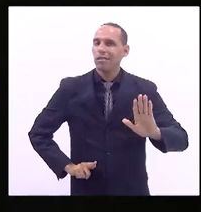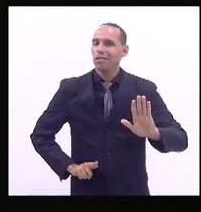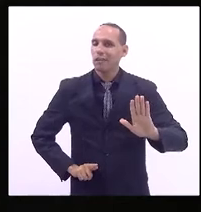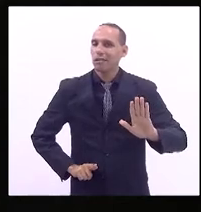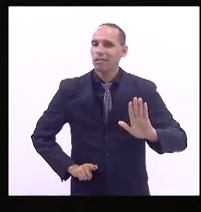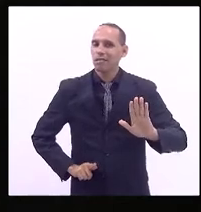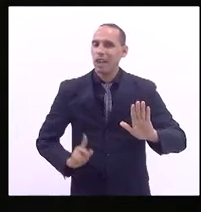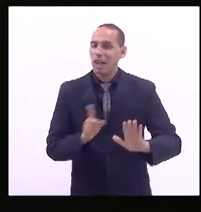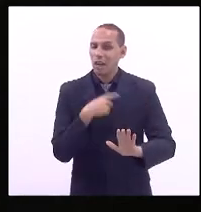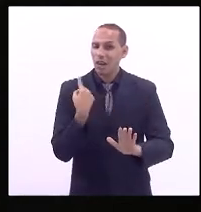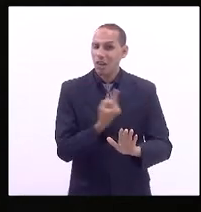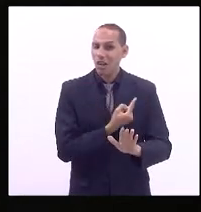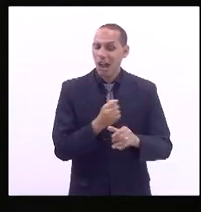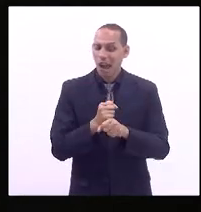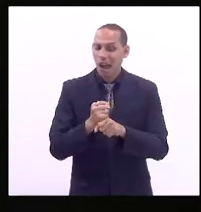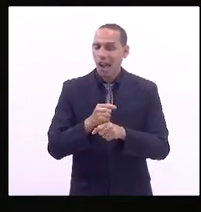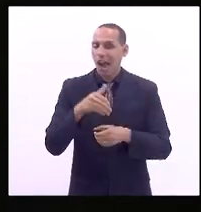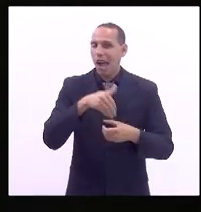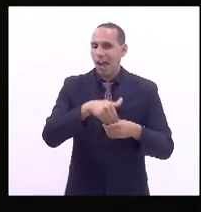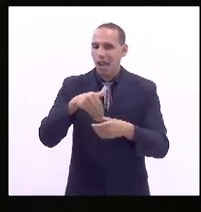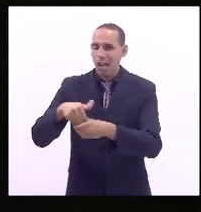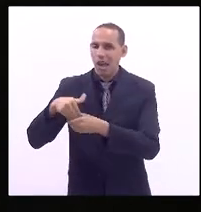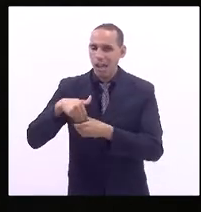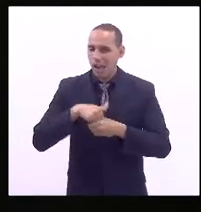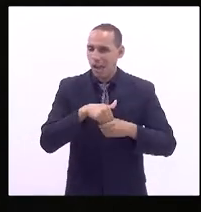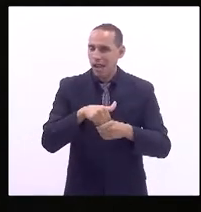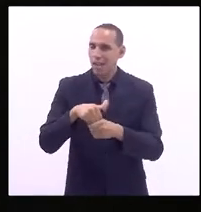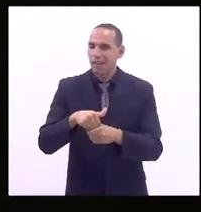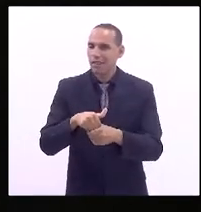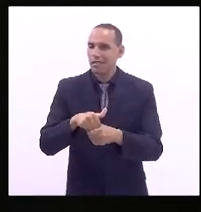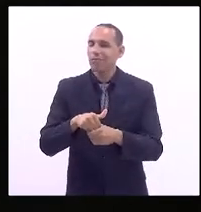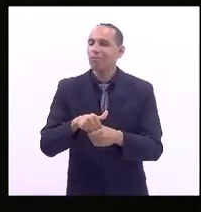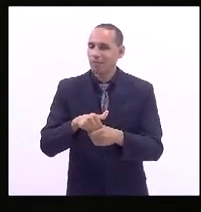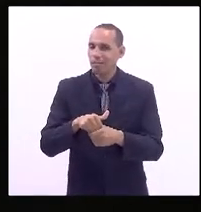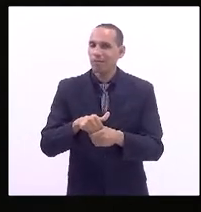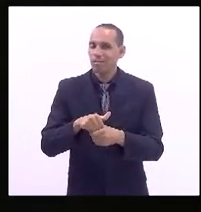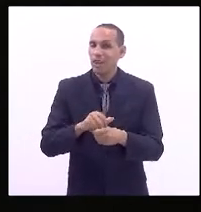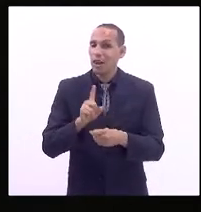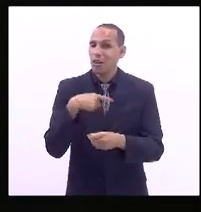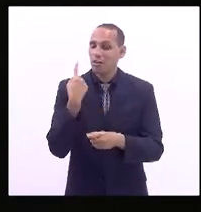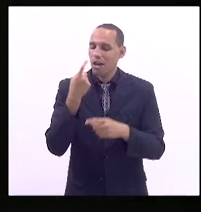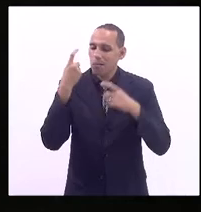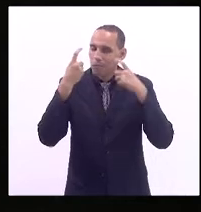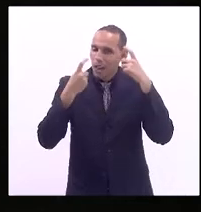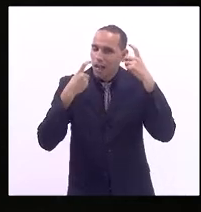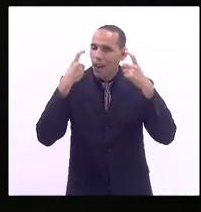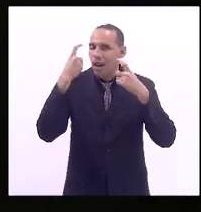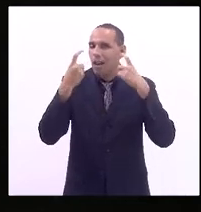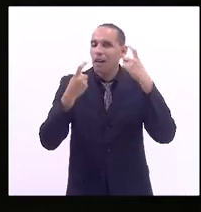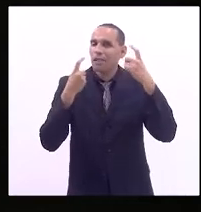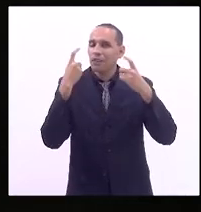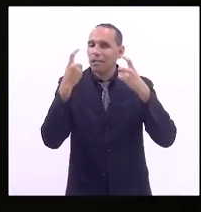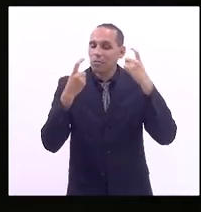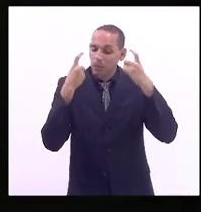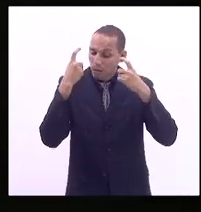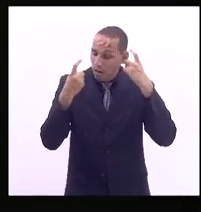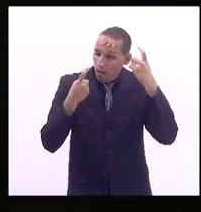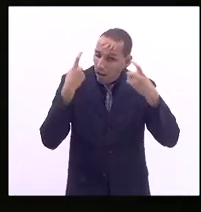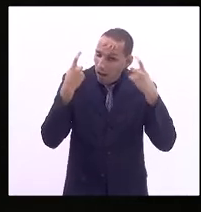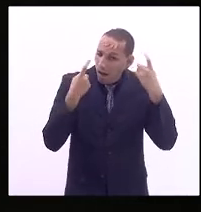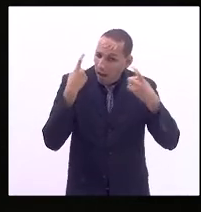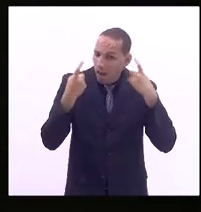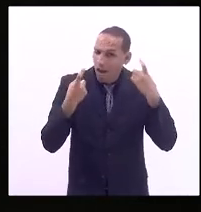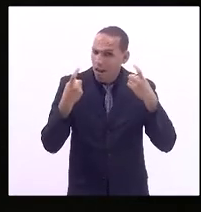nós estamos em ano eleitoral E é isso que nos preocupa e preocupa